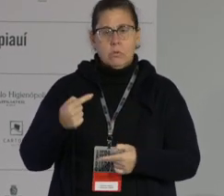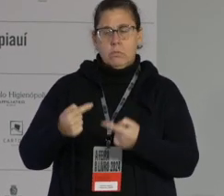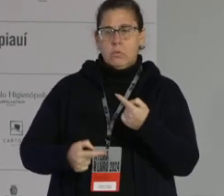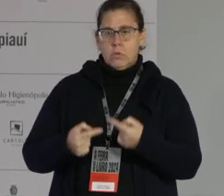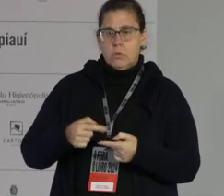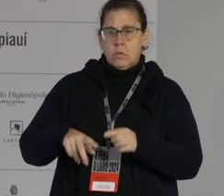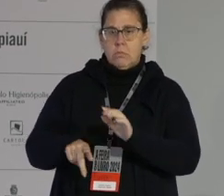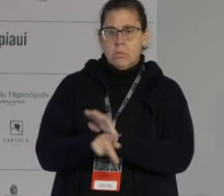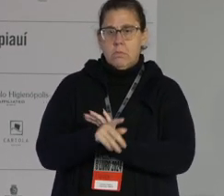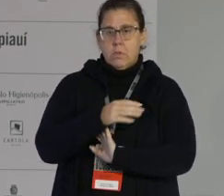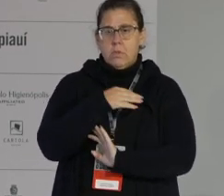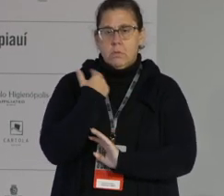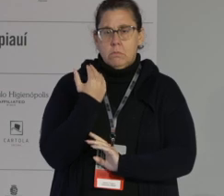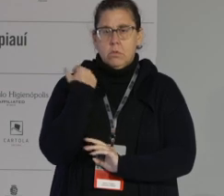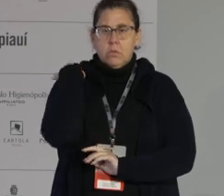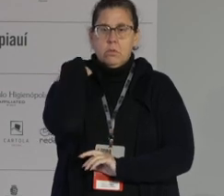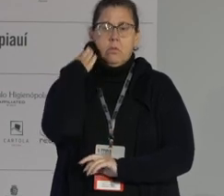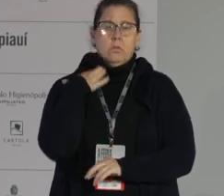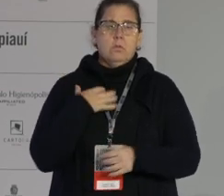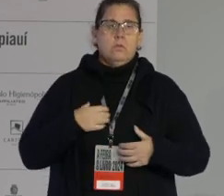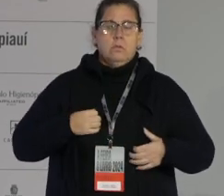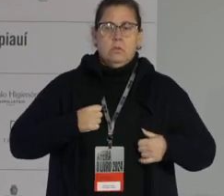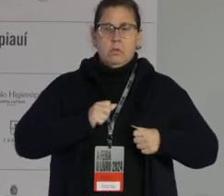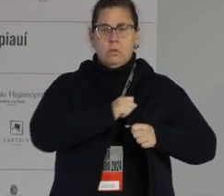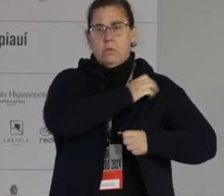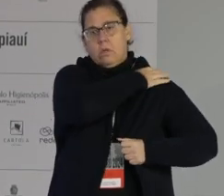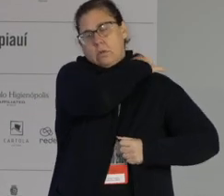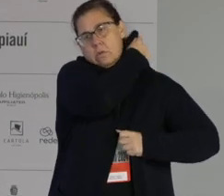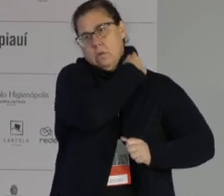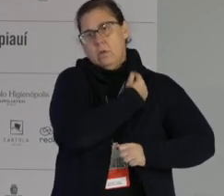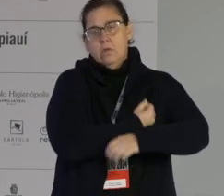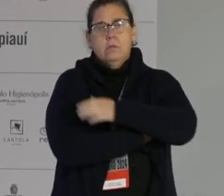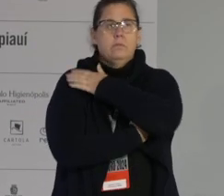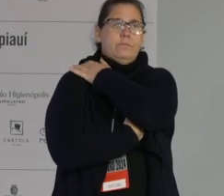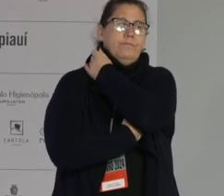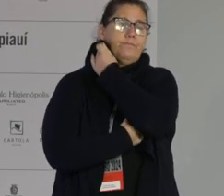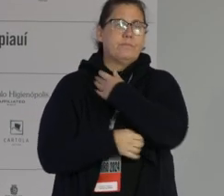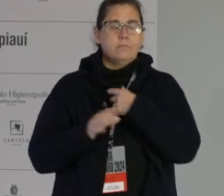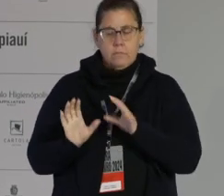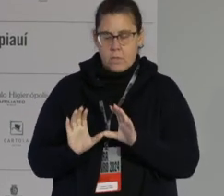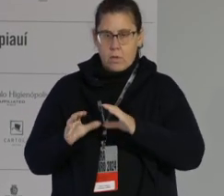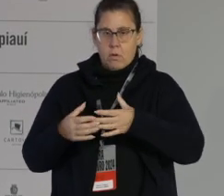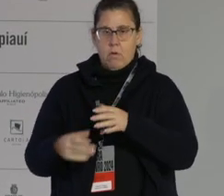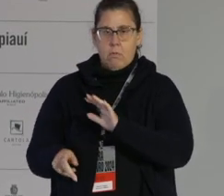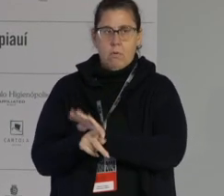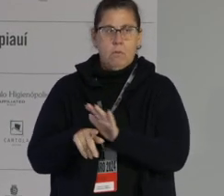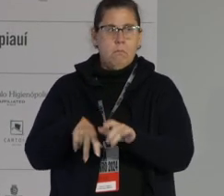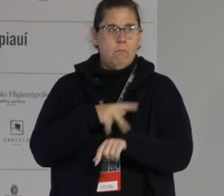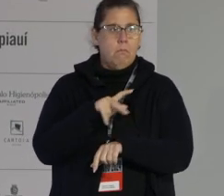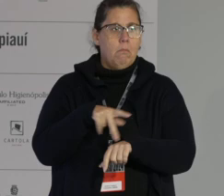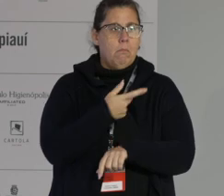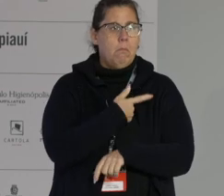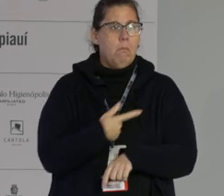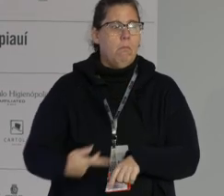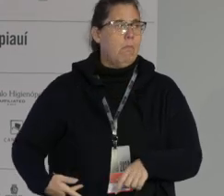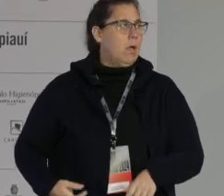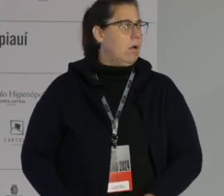Morte, Secto do Riso da Morte, que são uma turma patriota.